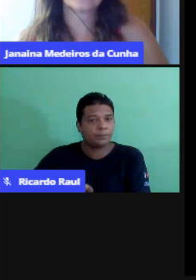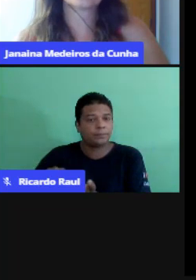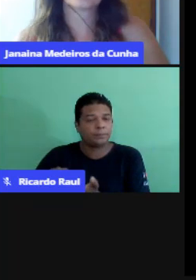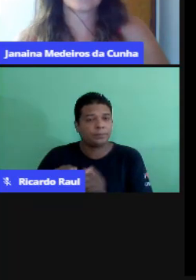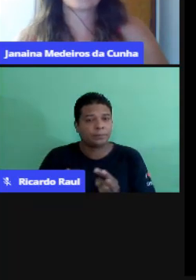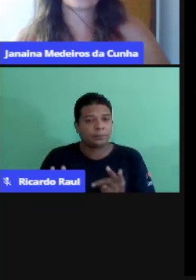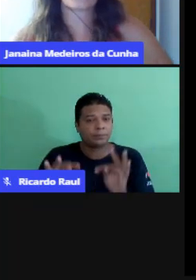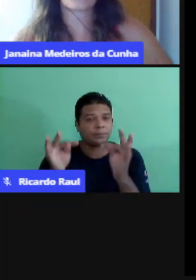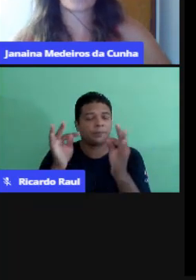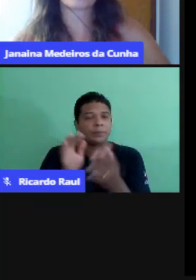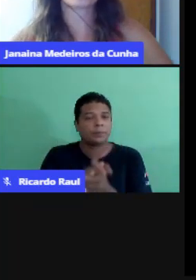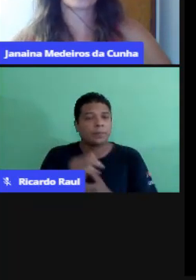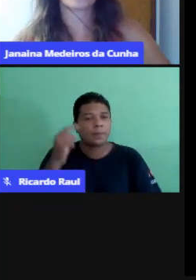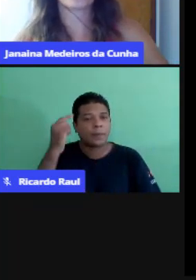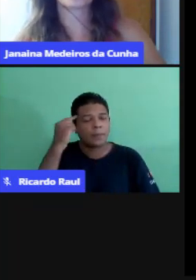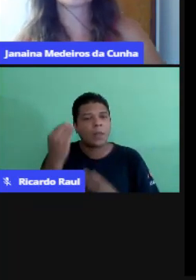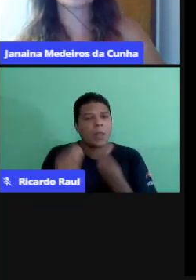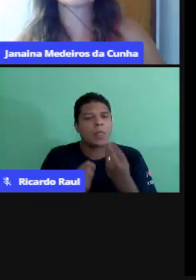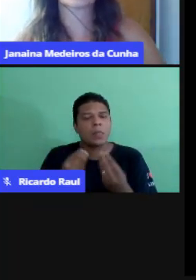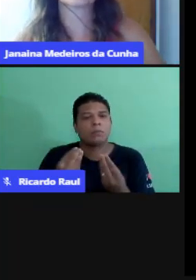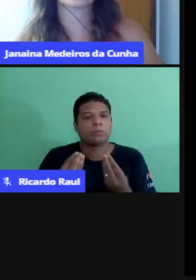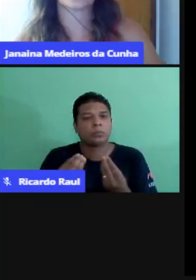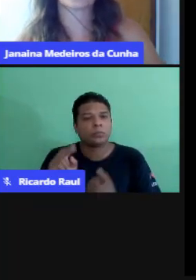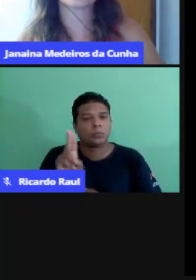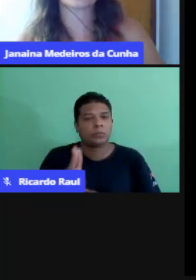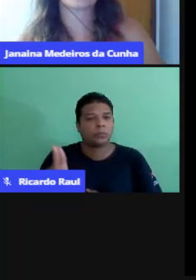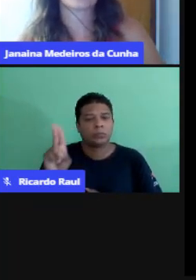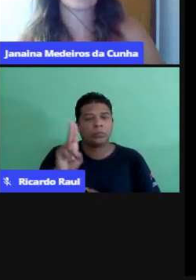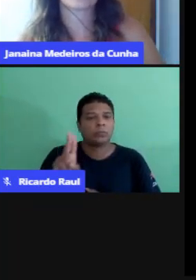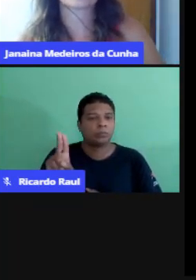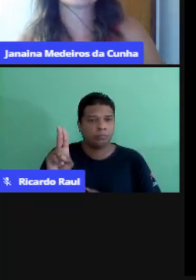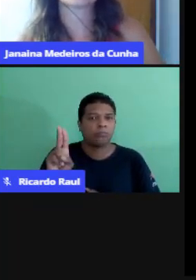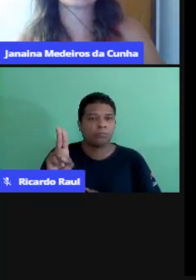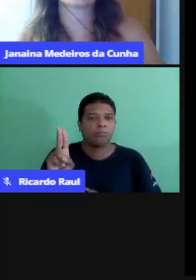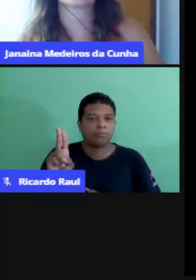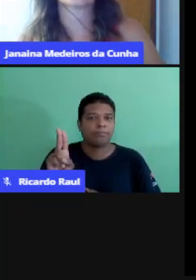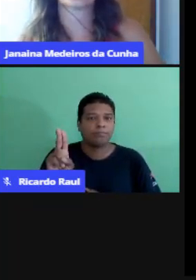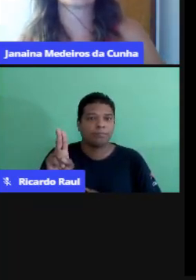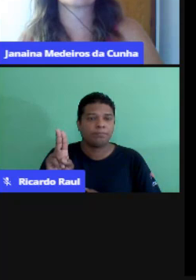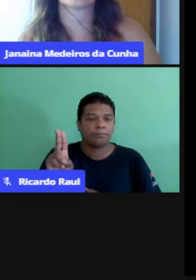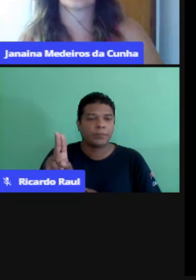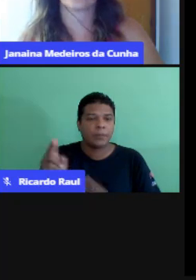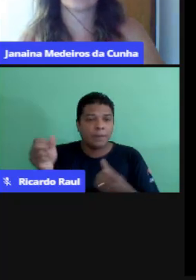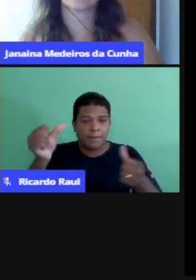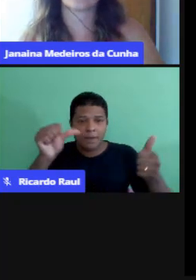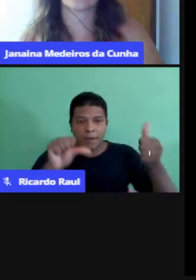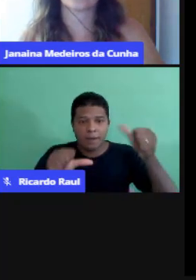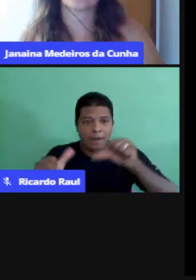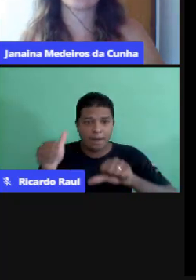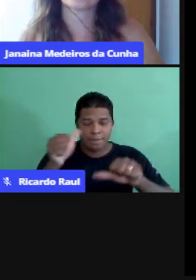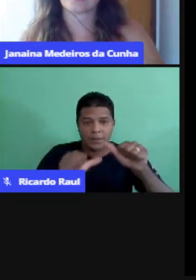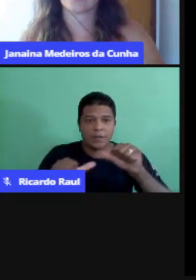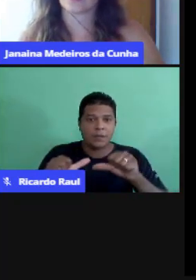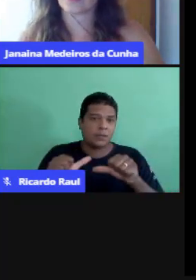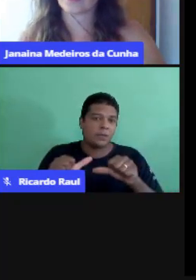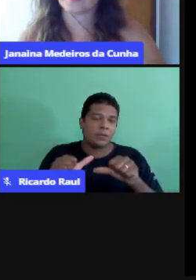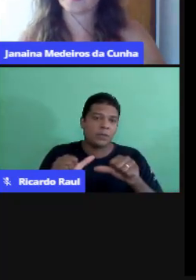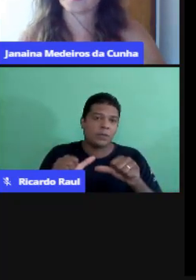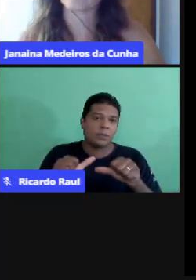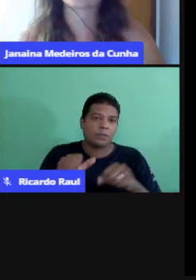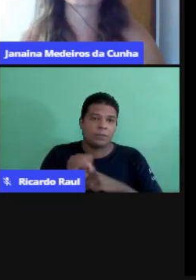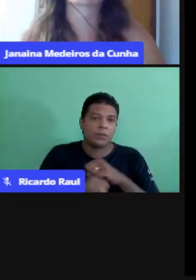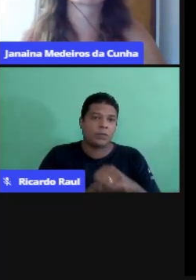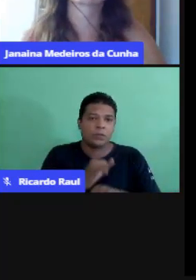pensando nele também como utilizado de forma a fazer essas avaliações online com esses